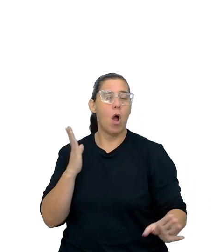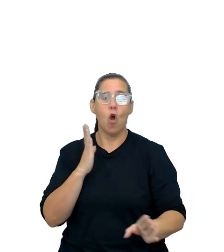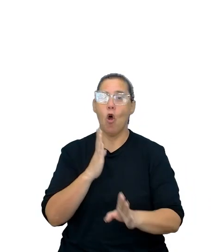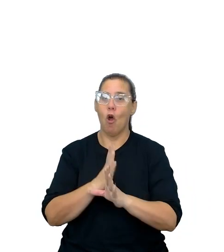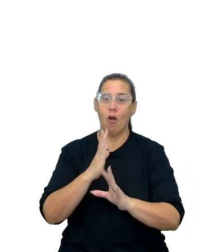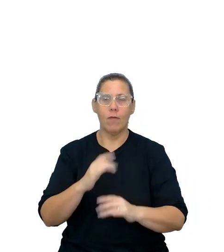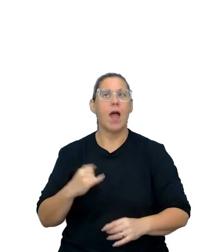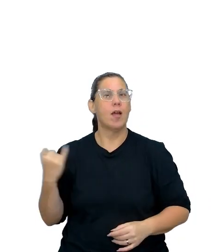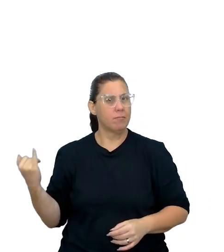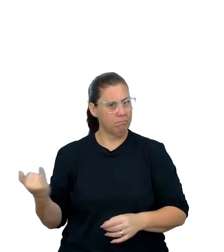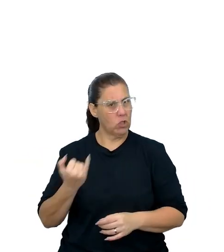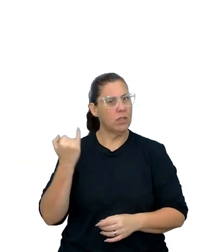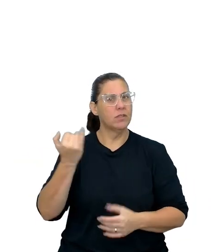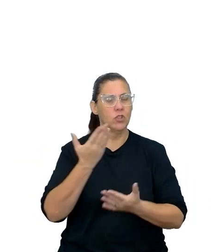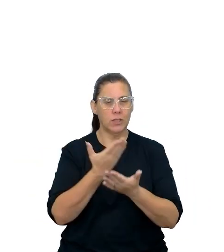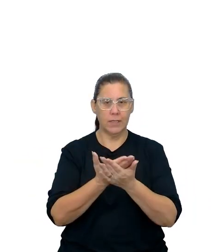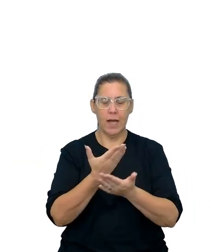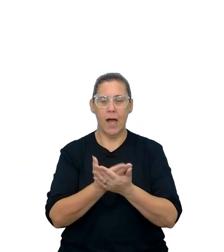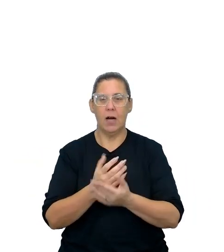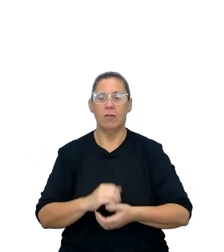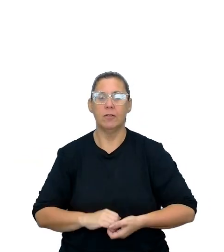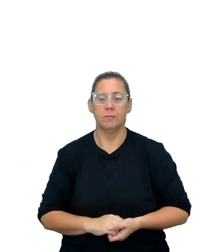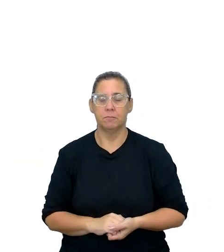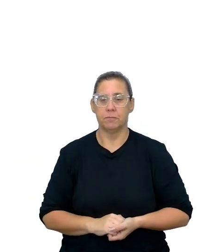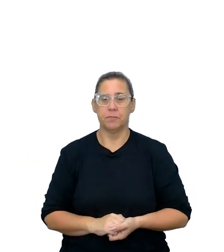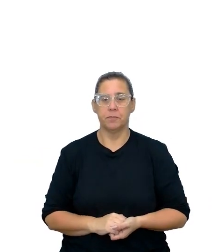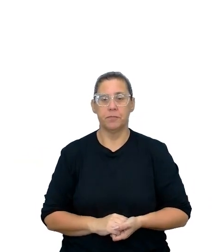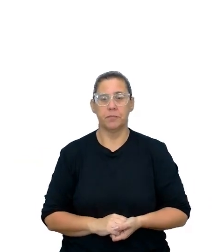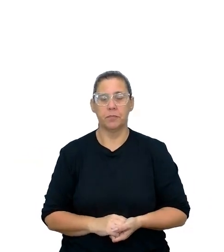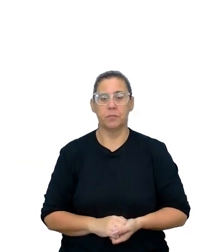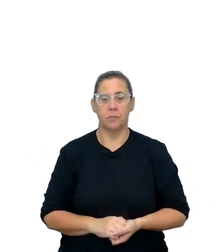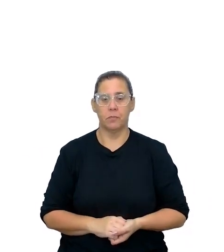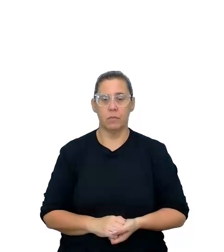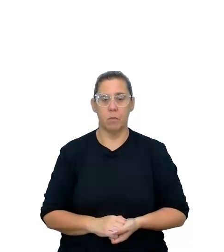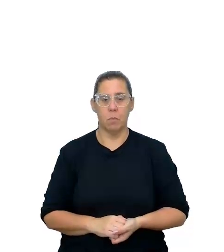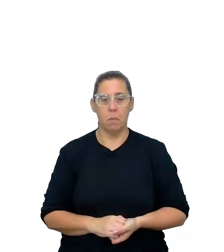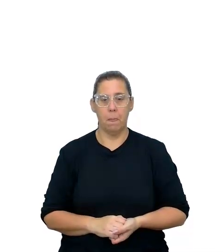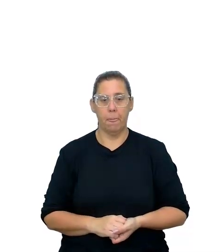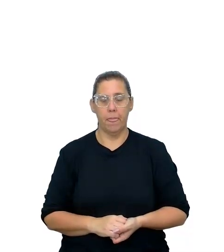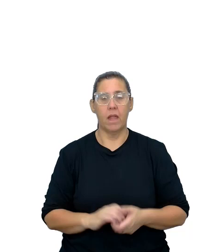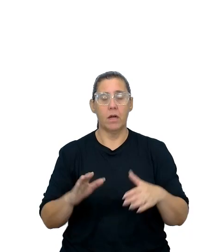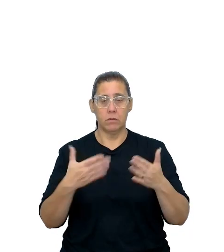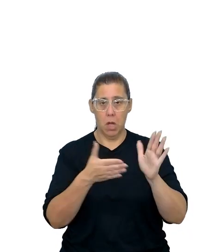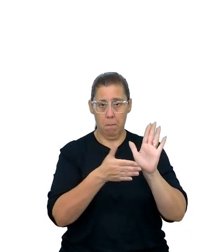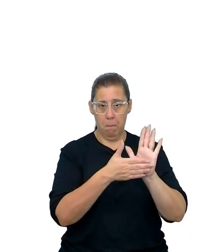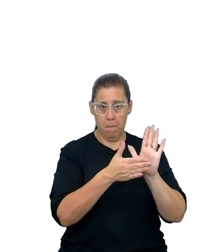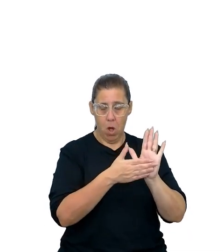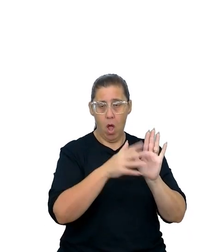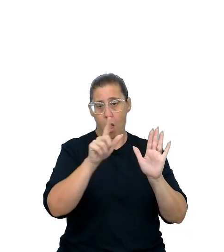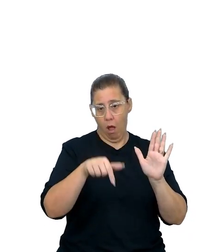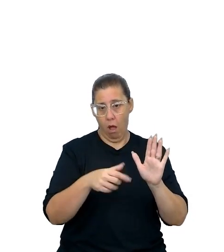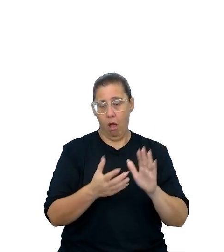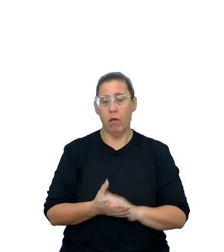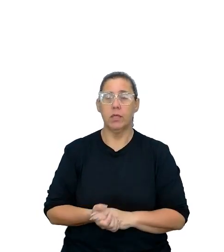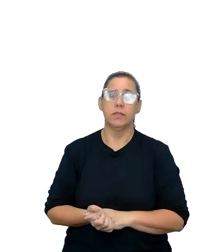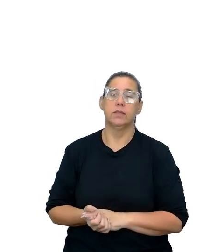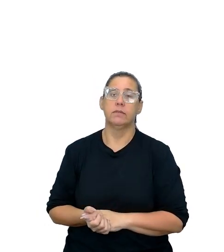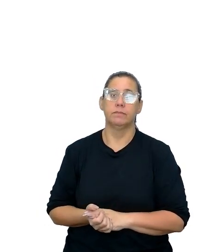assim crucial da aula, né, gente? Vamos seguindo. Então, a proposta é, né, nesse